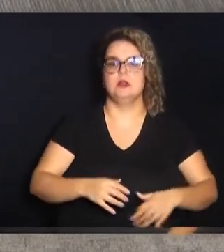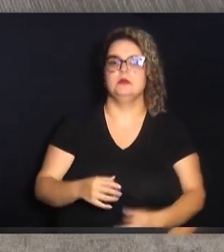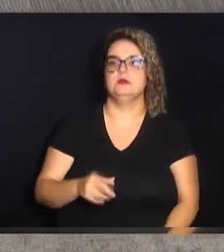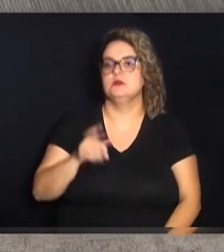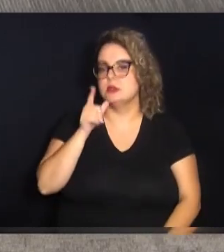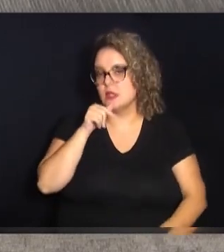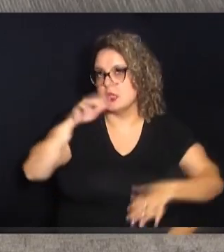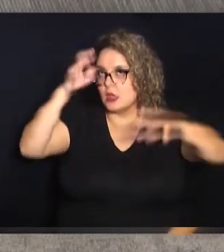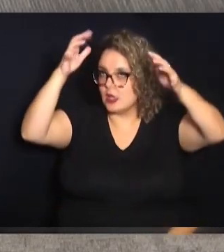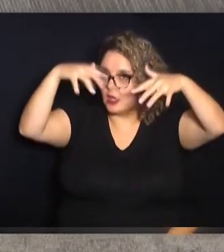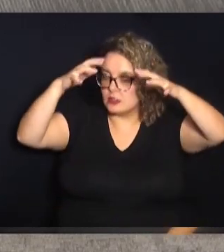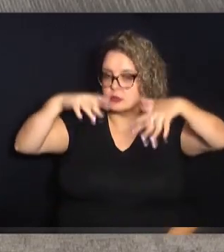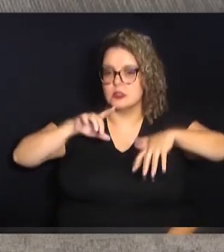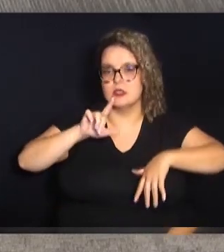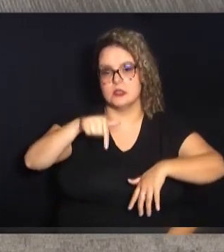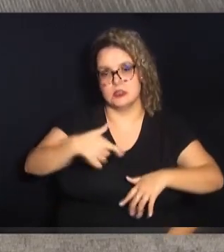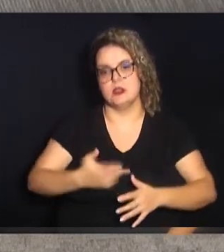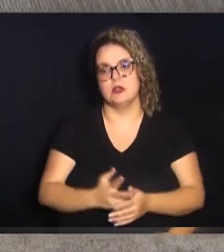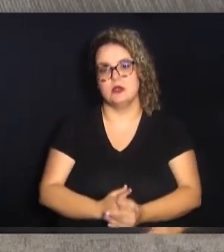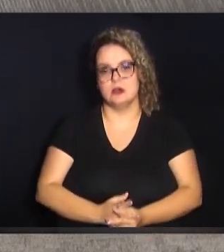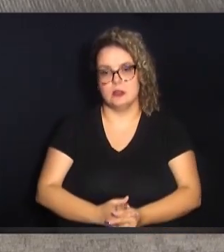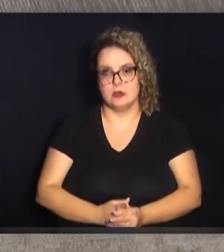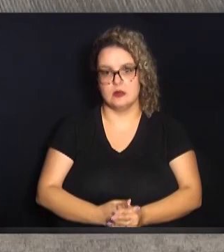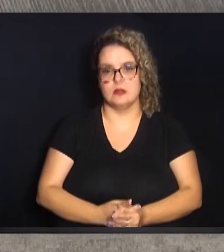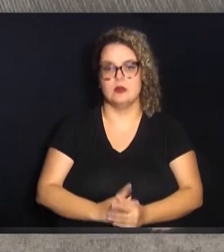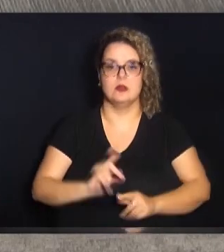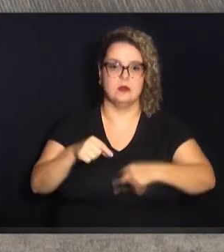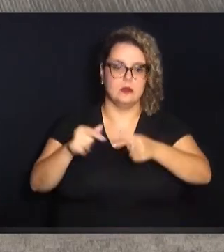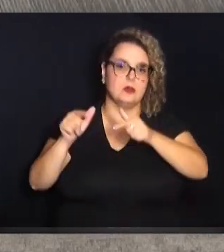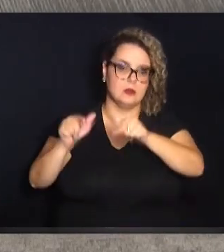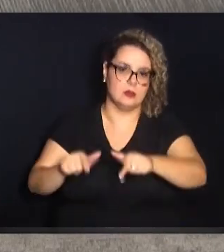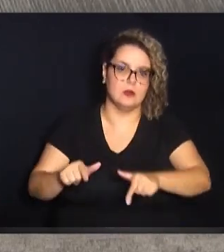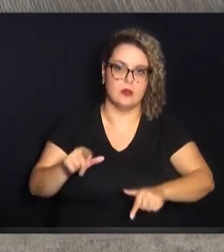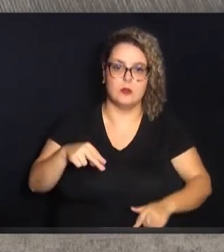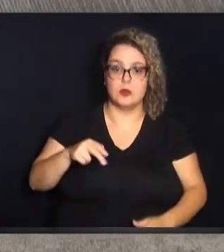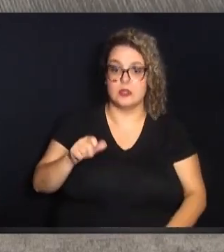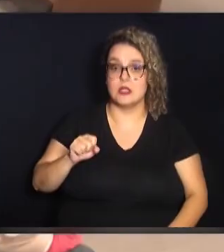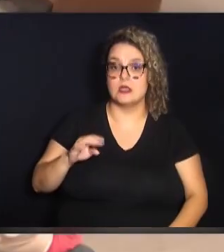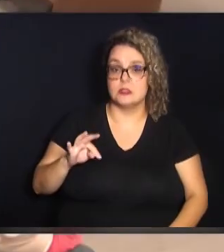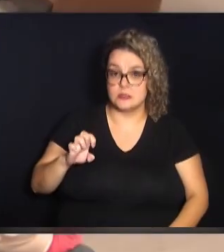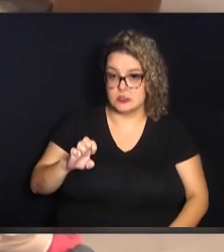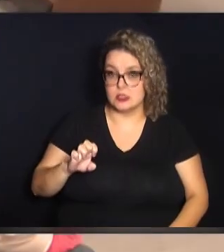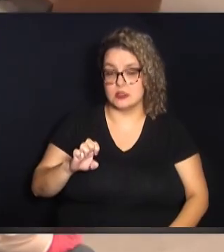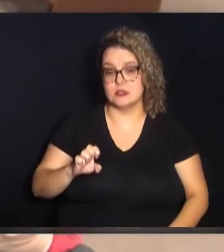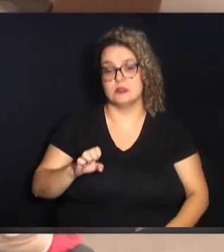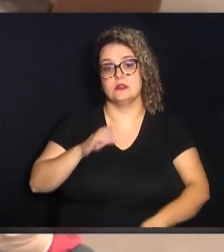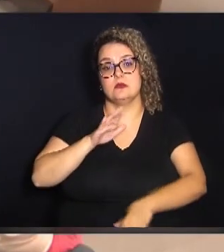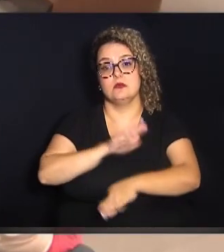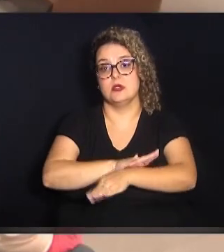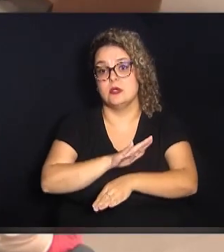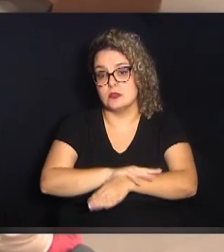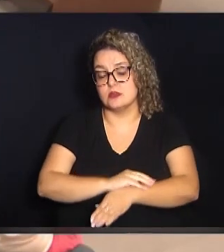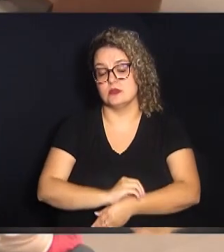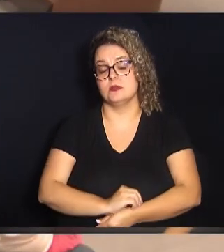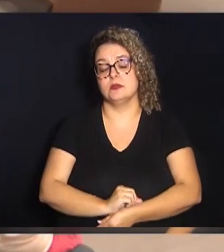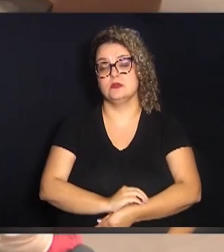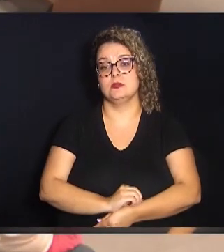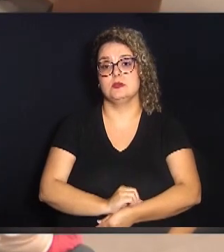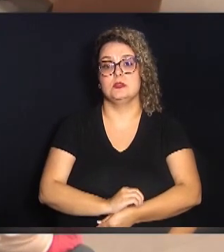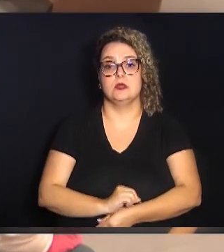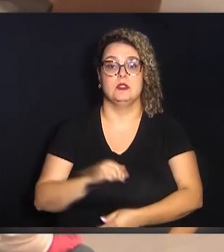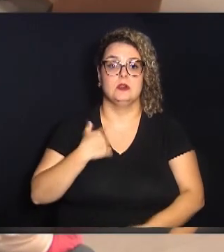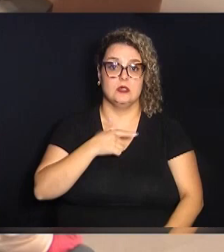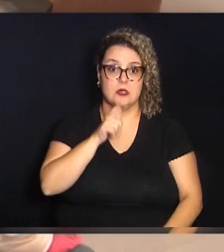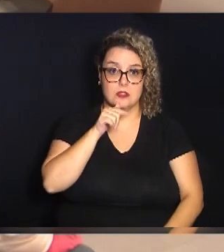no solo né que depois vai aparecer em outros lugares como Nascente que vai suprir eh a